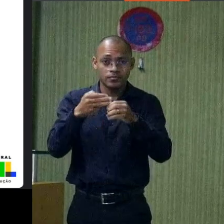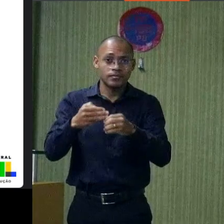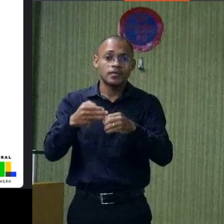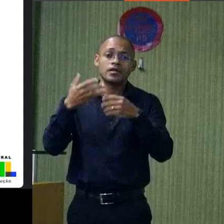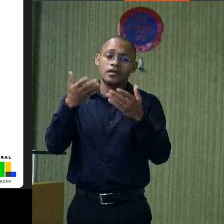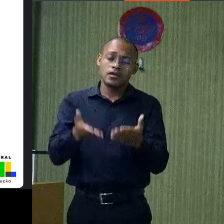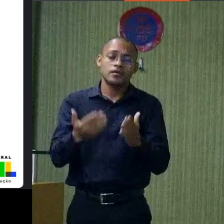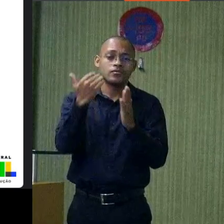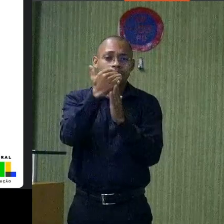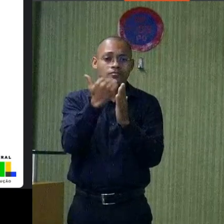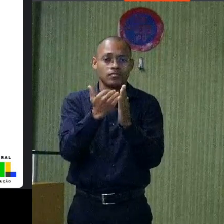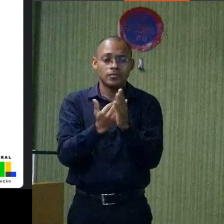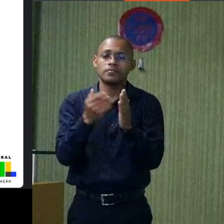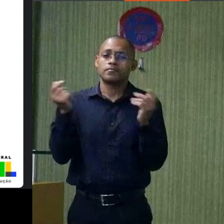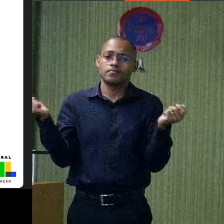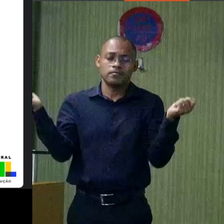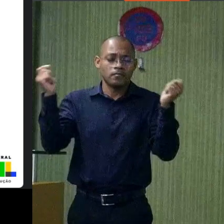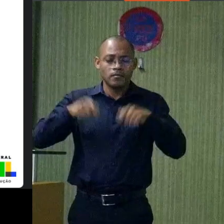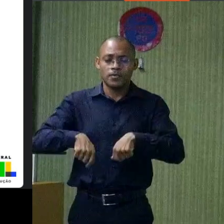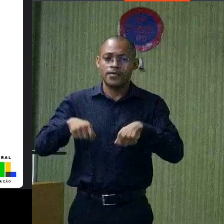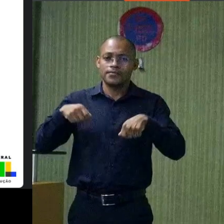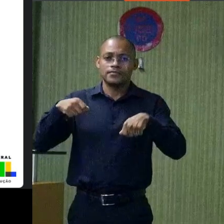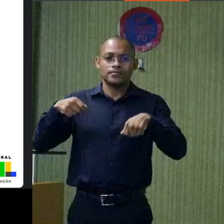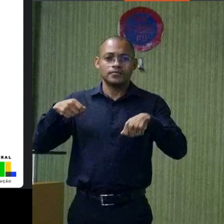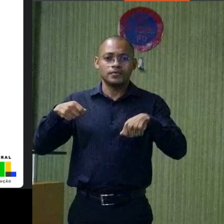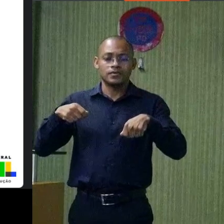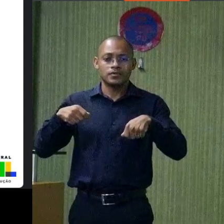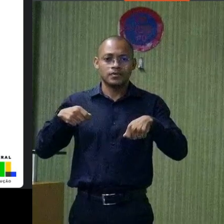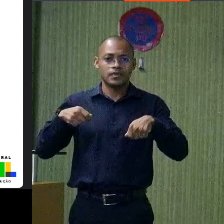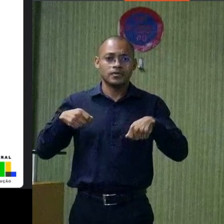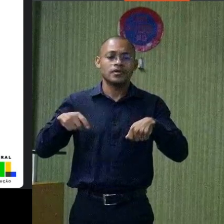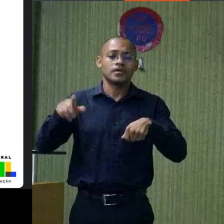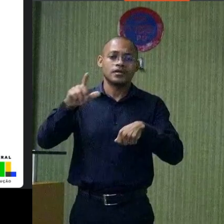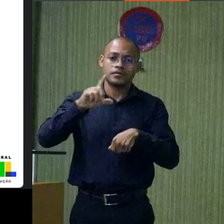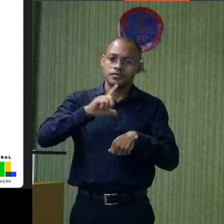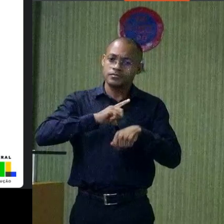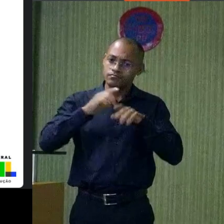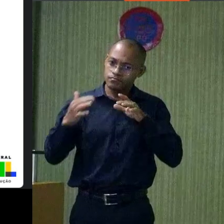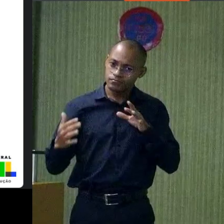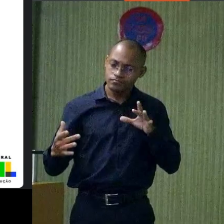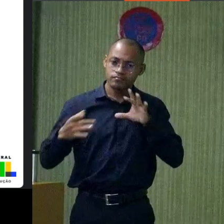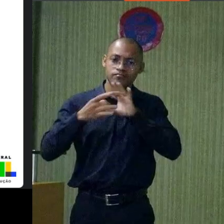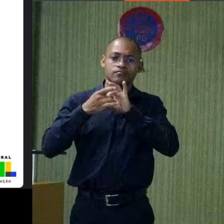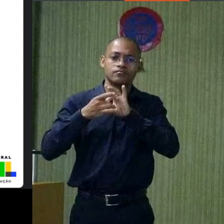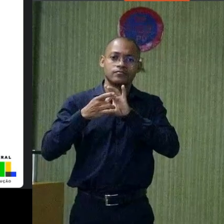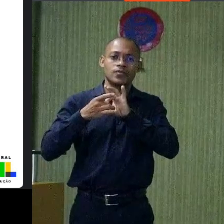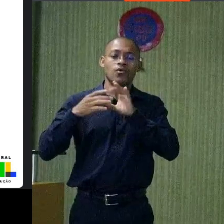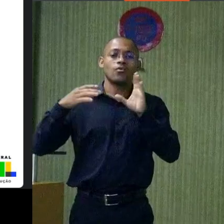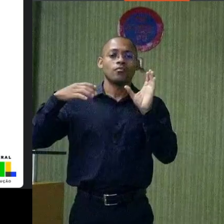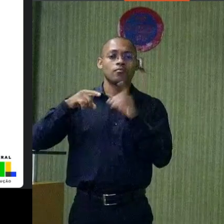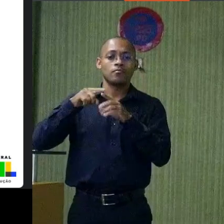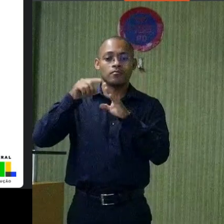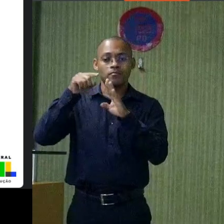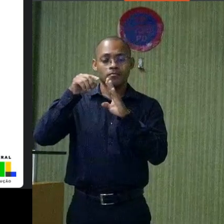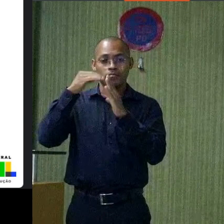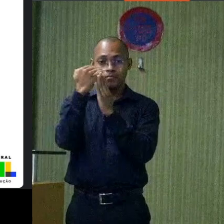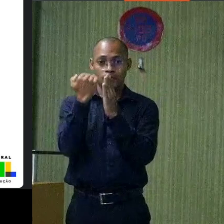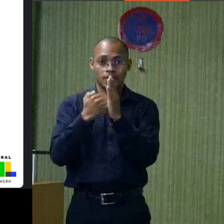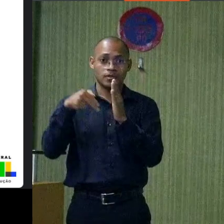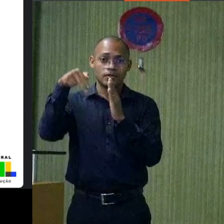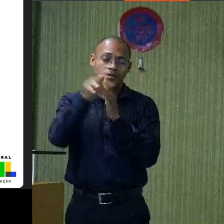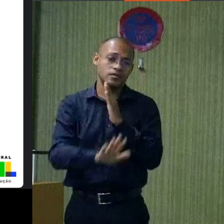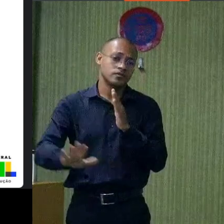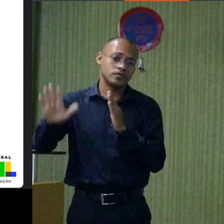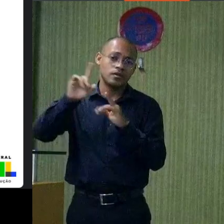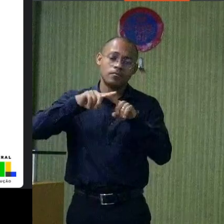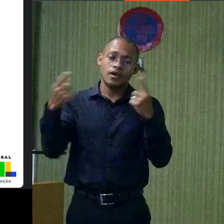os planos decenais possam guardar verdadeiramente uma consonância com o plano nacional mas sem que ele seja uma mera replicação